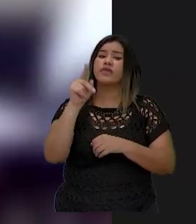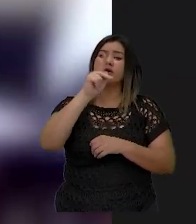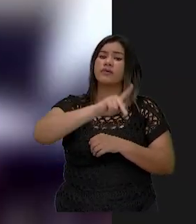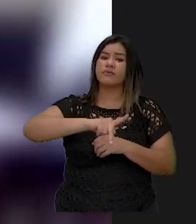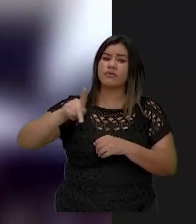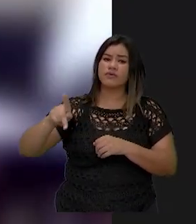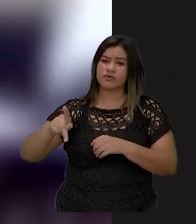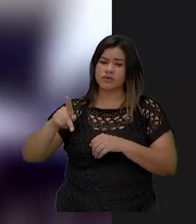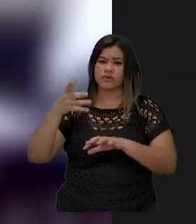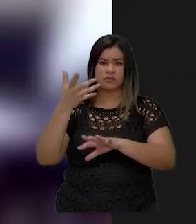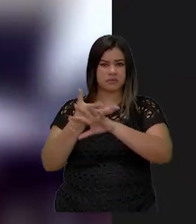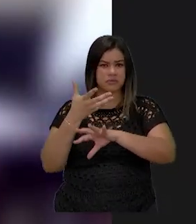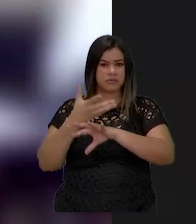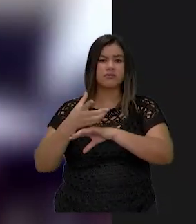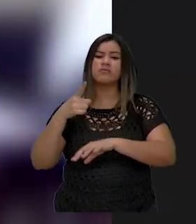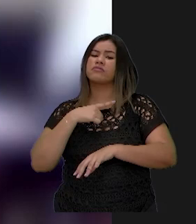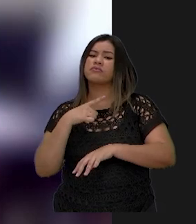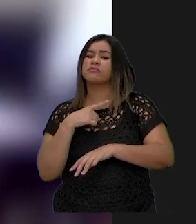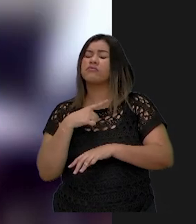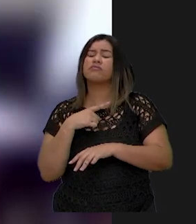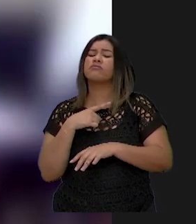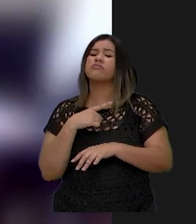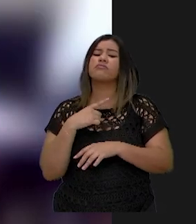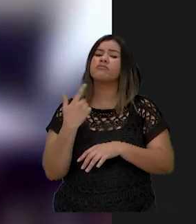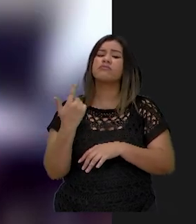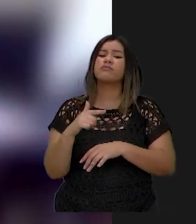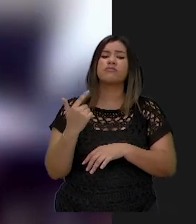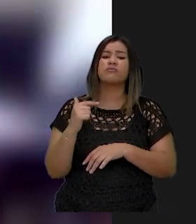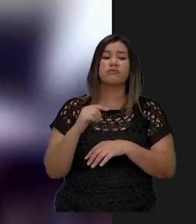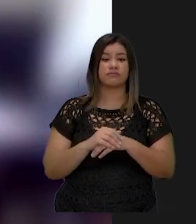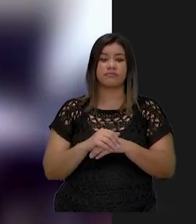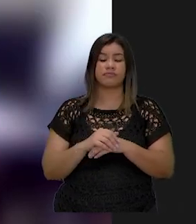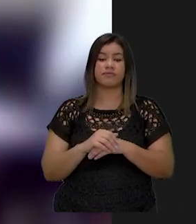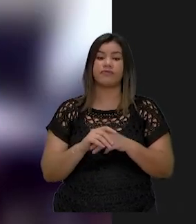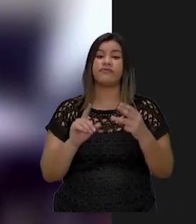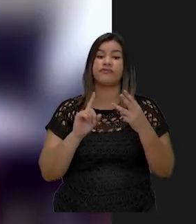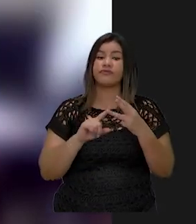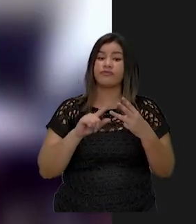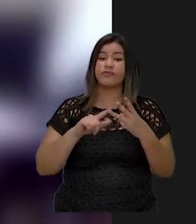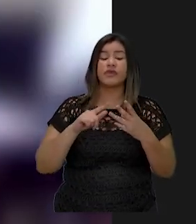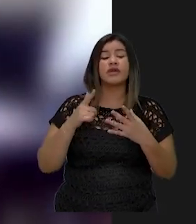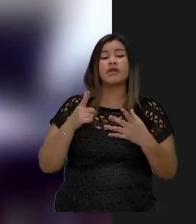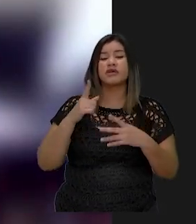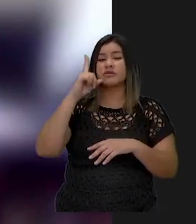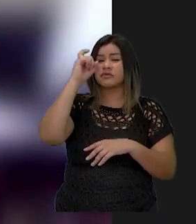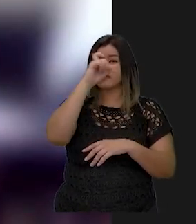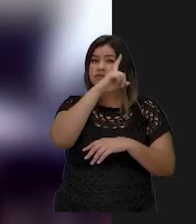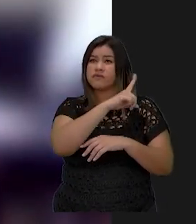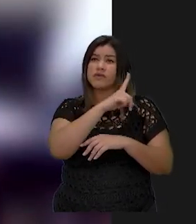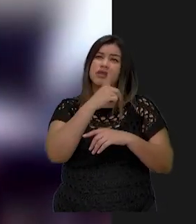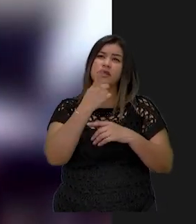estão que essas atividades, a unidade curricular é composta de